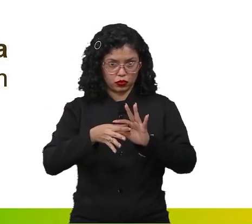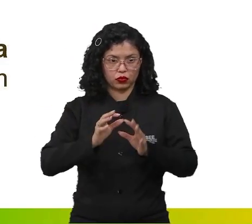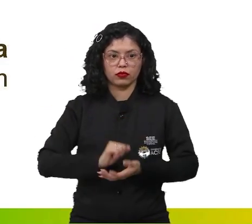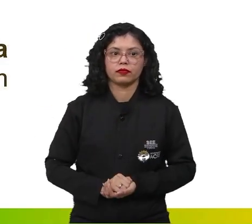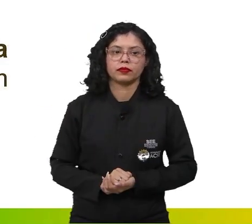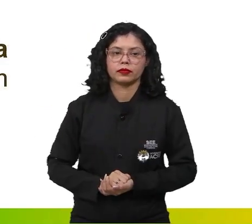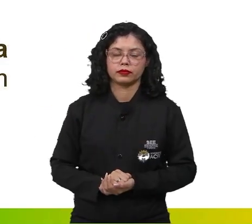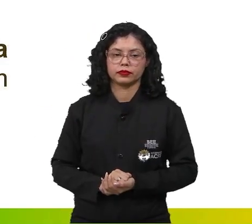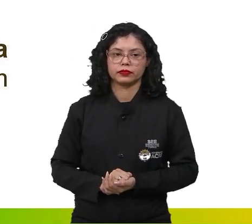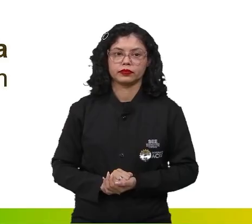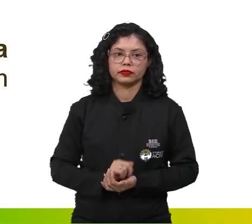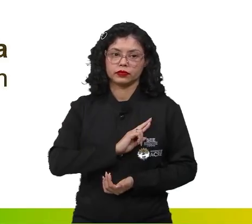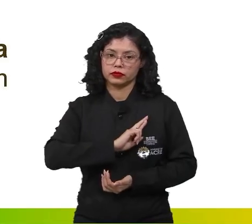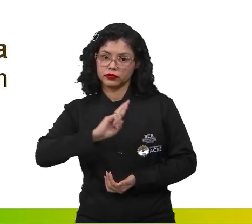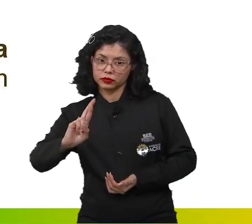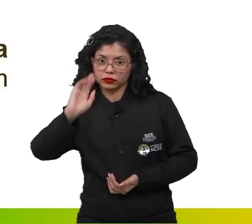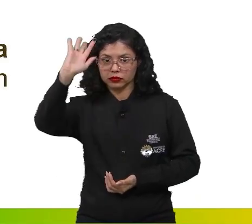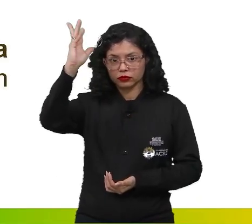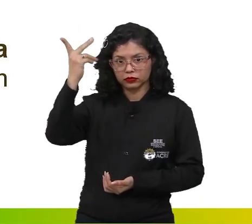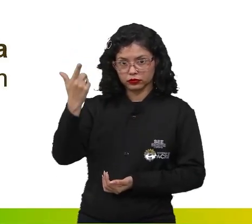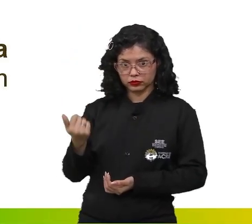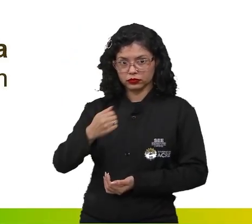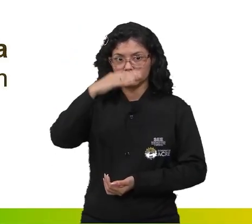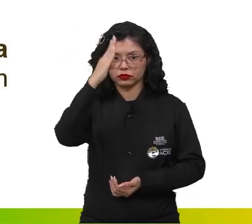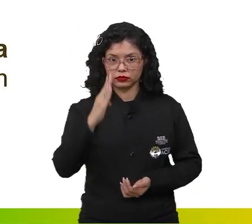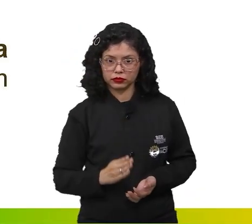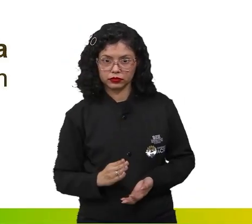contextos. Temos aí, por exemplo, as religiões